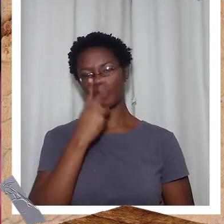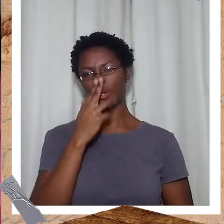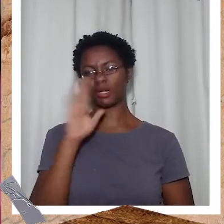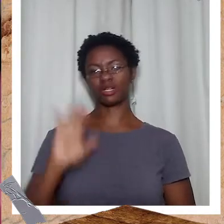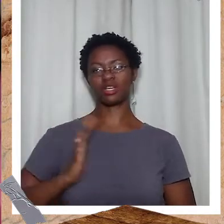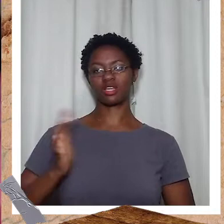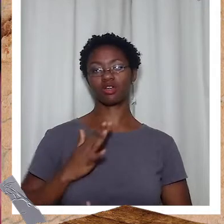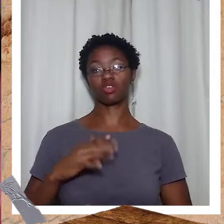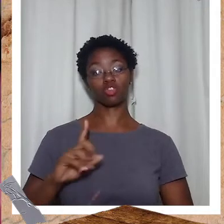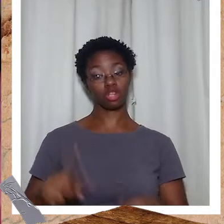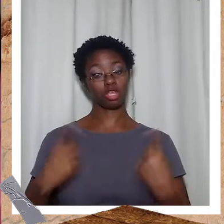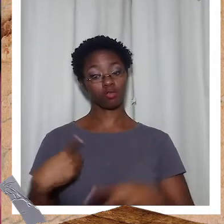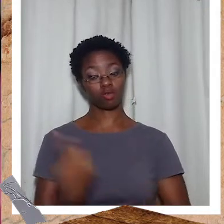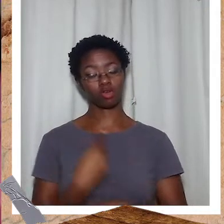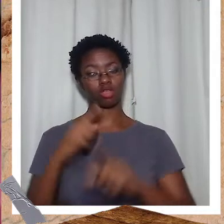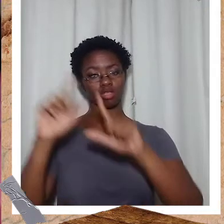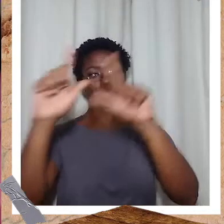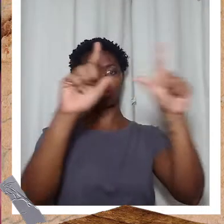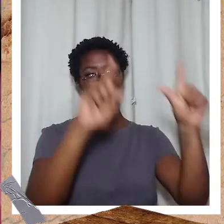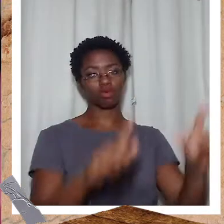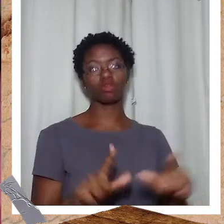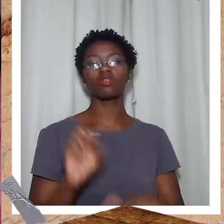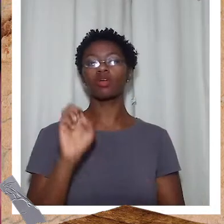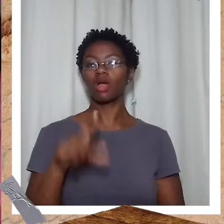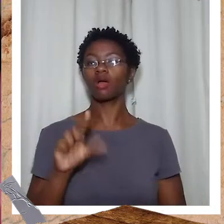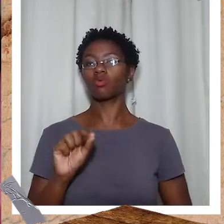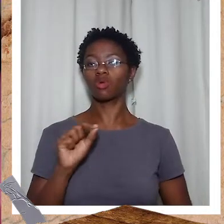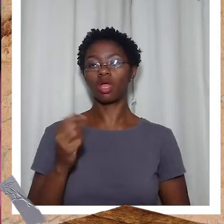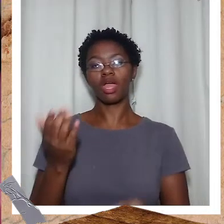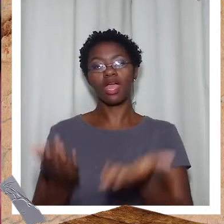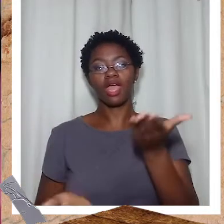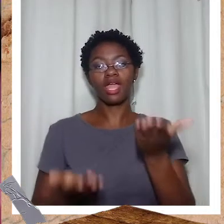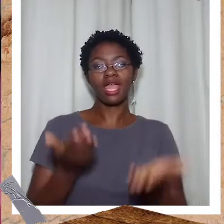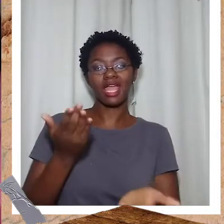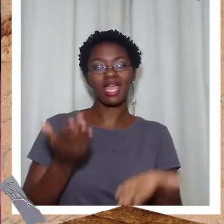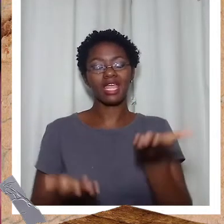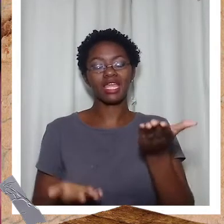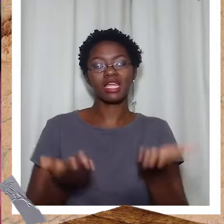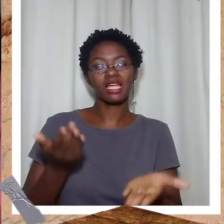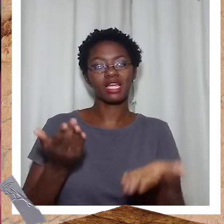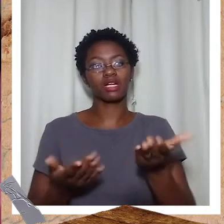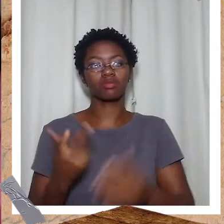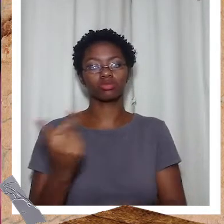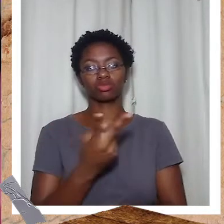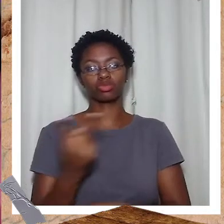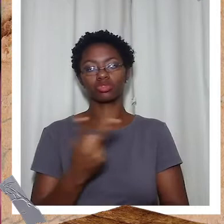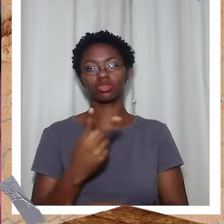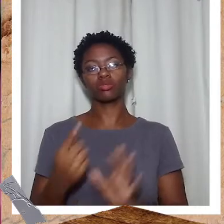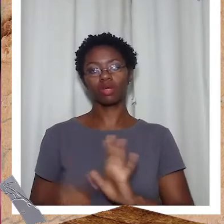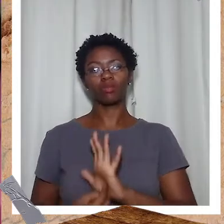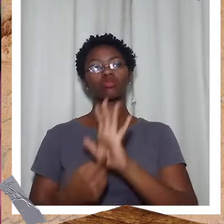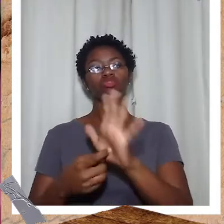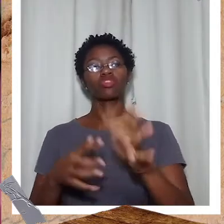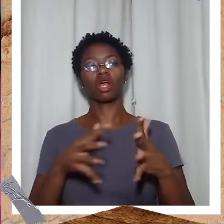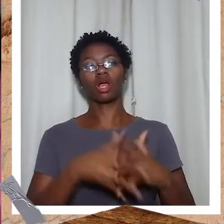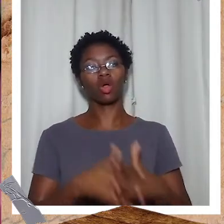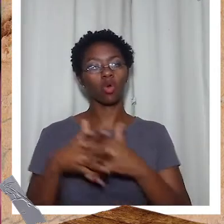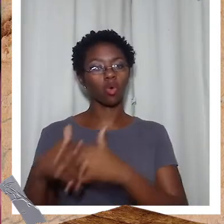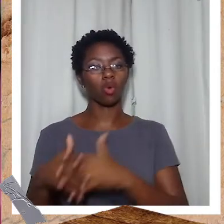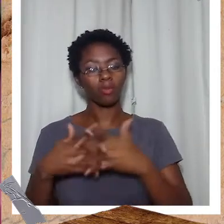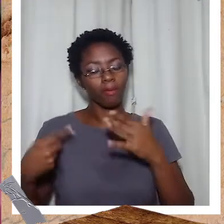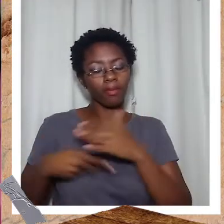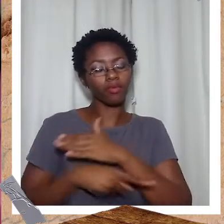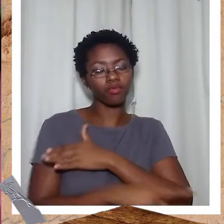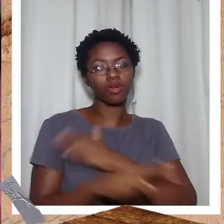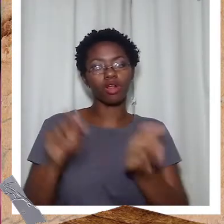nessa exposição, encontrar uma justa medida, um equilíbrio entre essas partes, para trazer a complexidade dessa